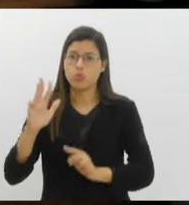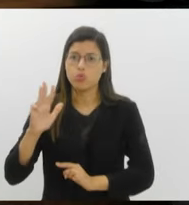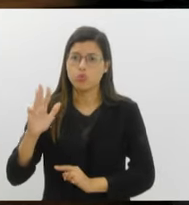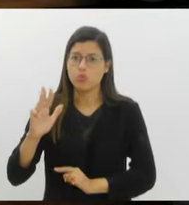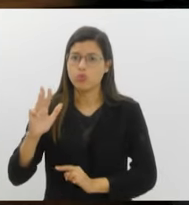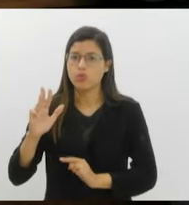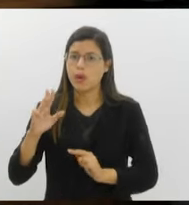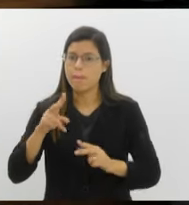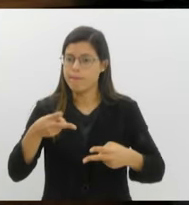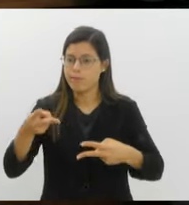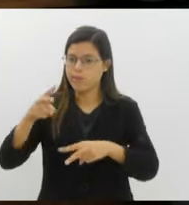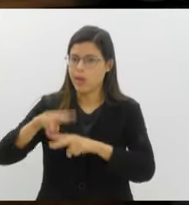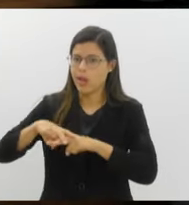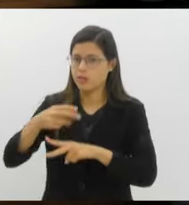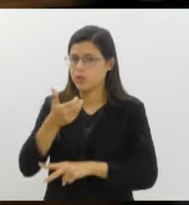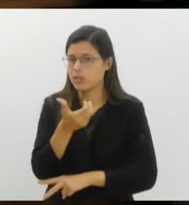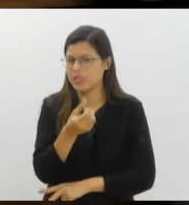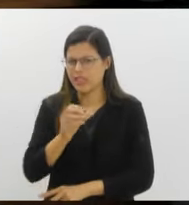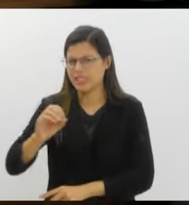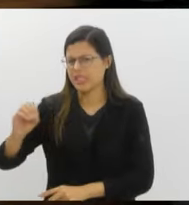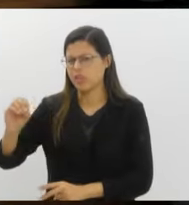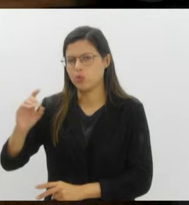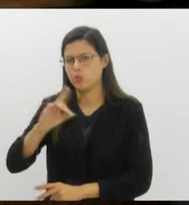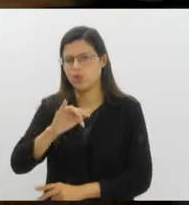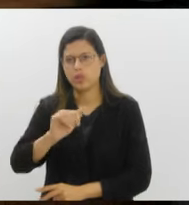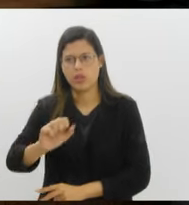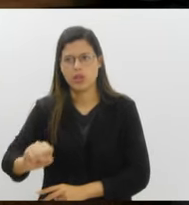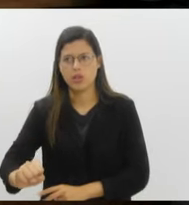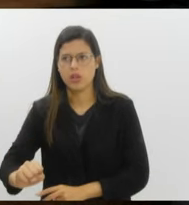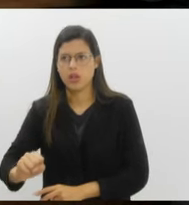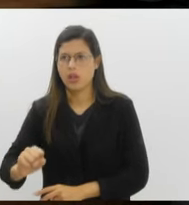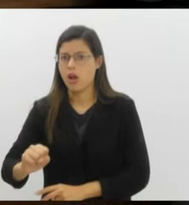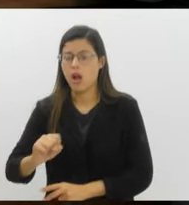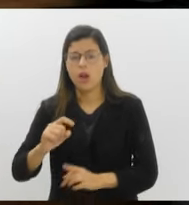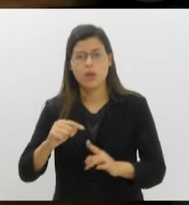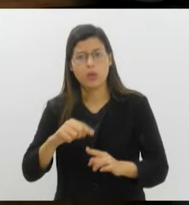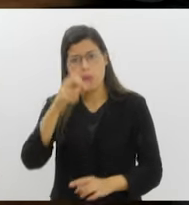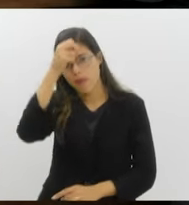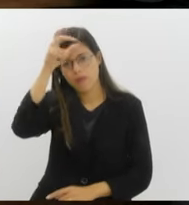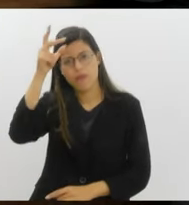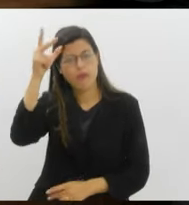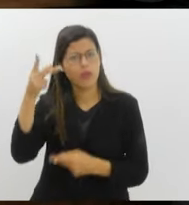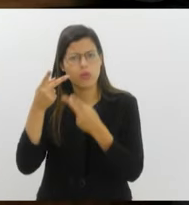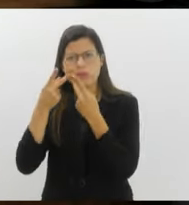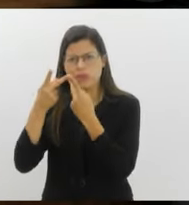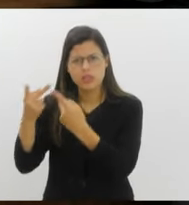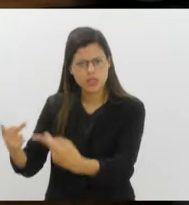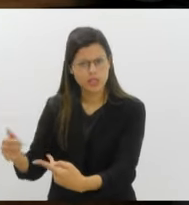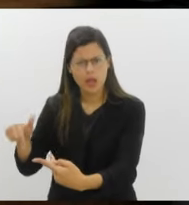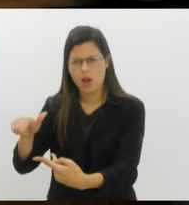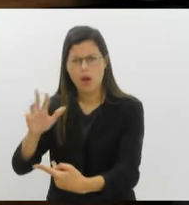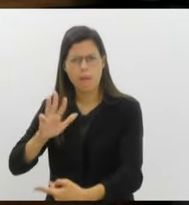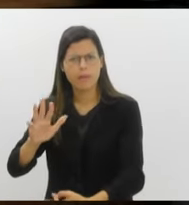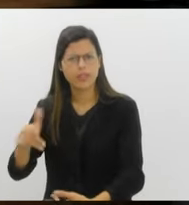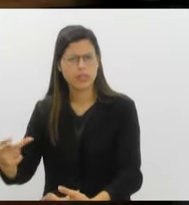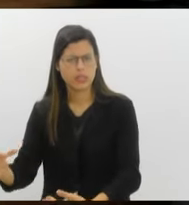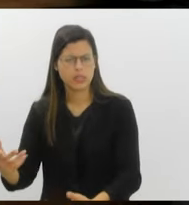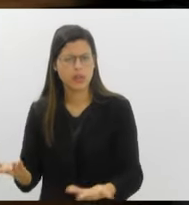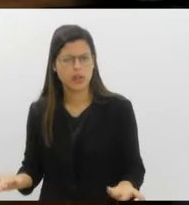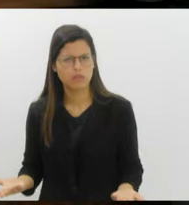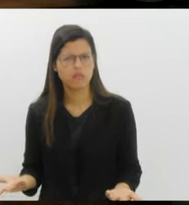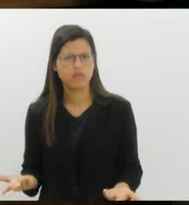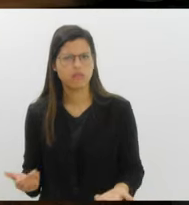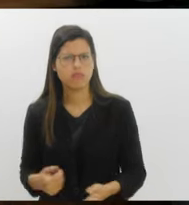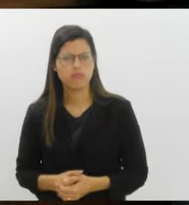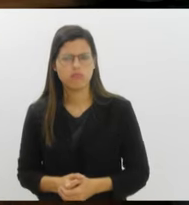600 dias. Não teve um dia sequer que o prefeito do Rio foi lá visitar o presidente dele. Mas aí, deputado,